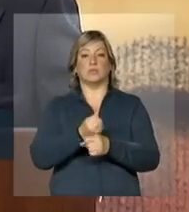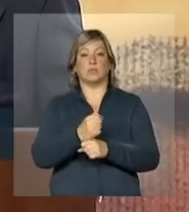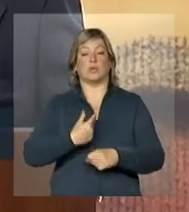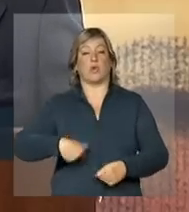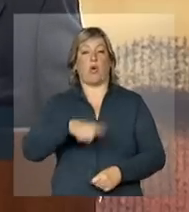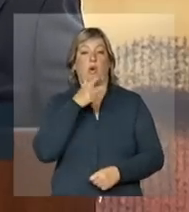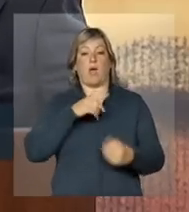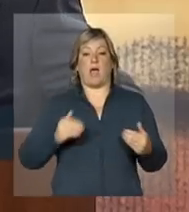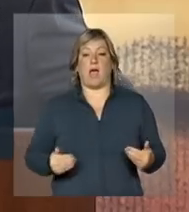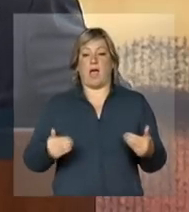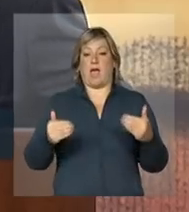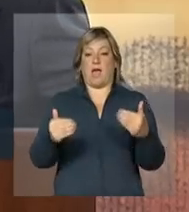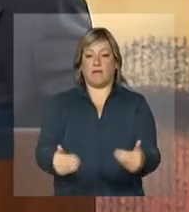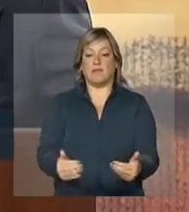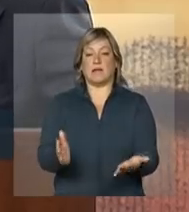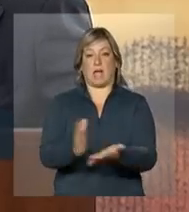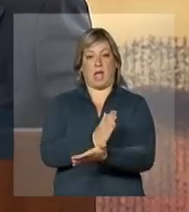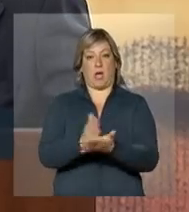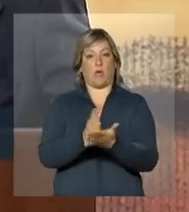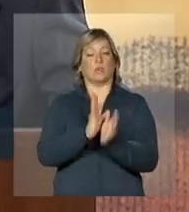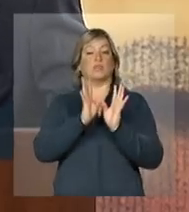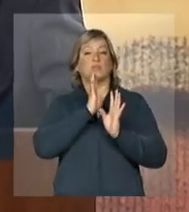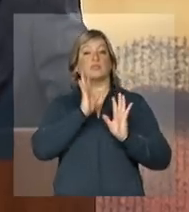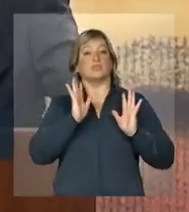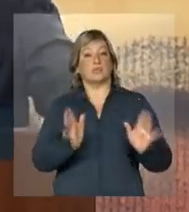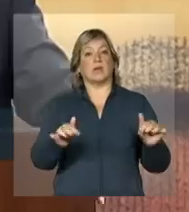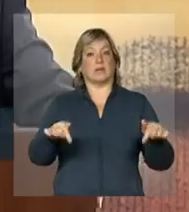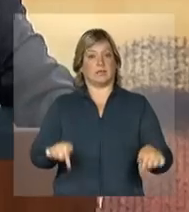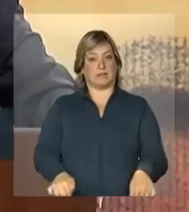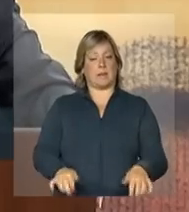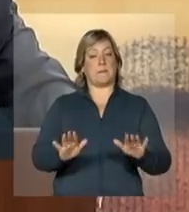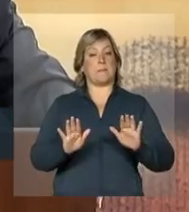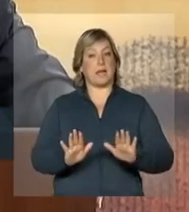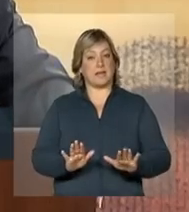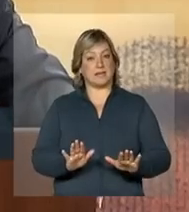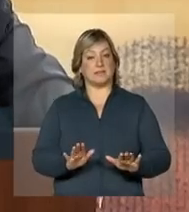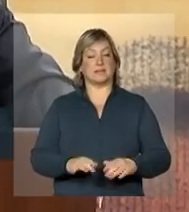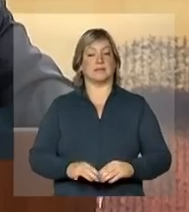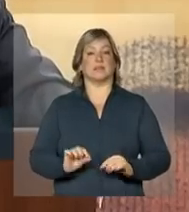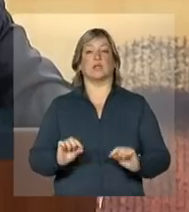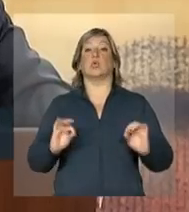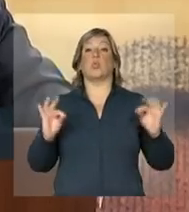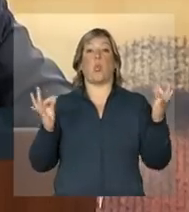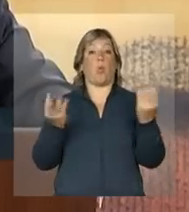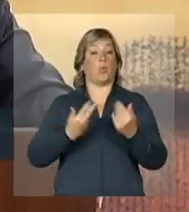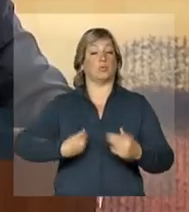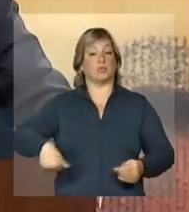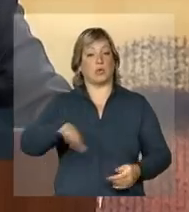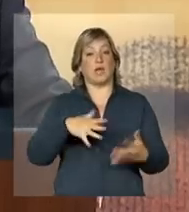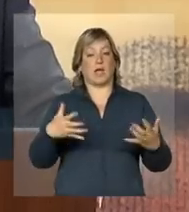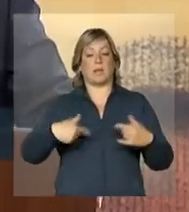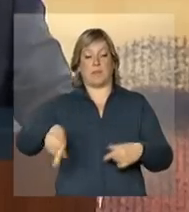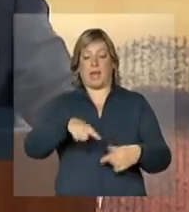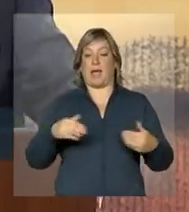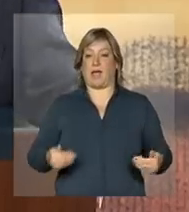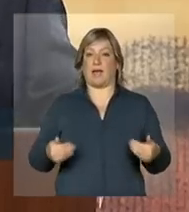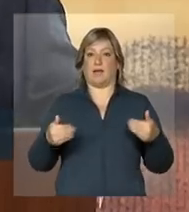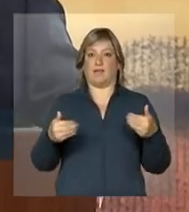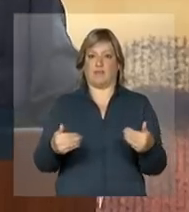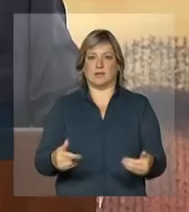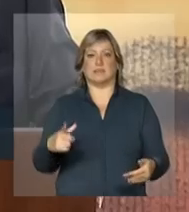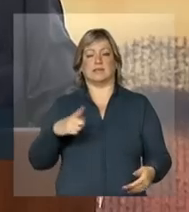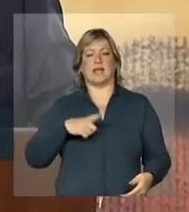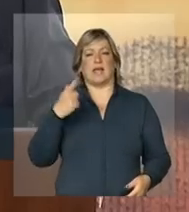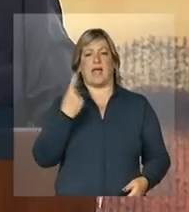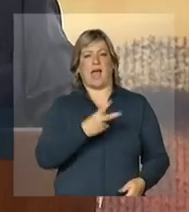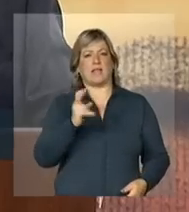alguns avanços que são reconhecidos a aqui mas que todos nós queremos que esses avanços ocorram